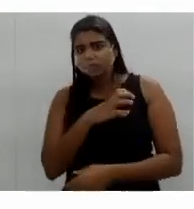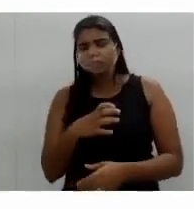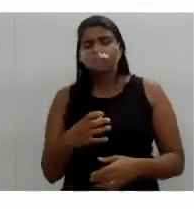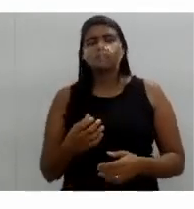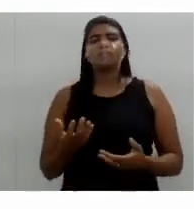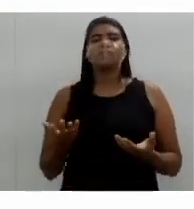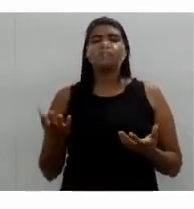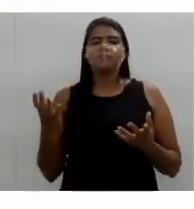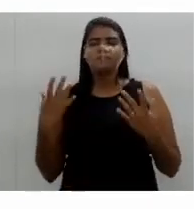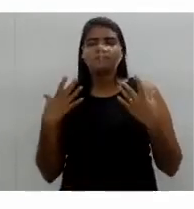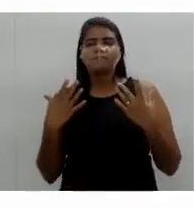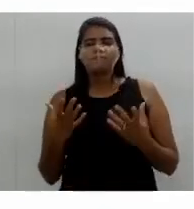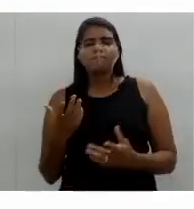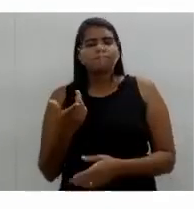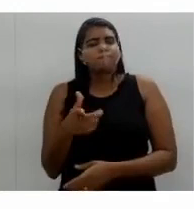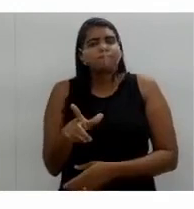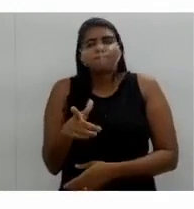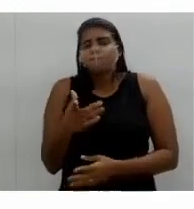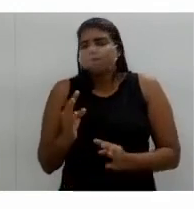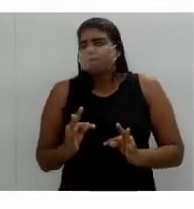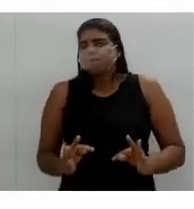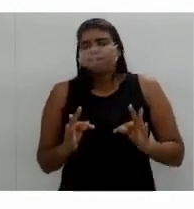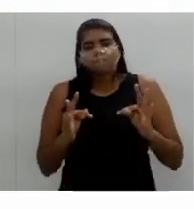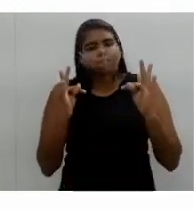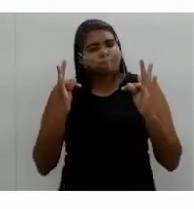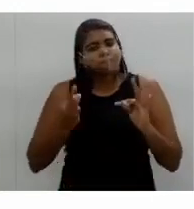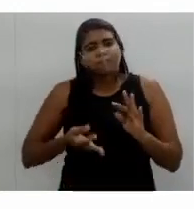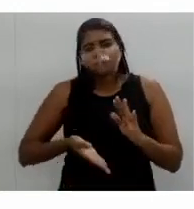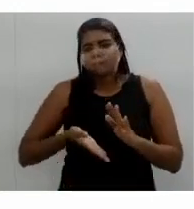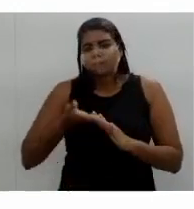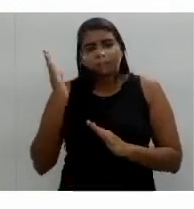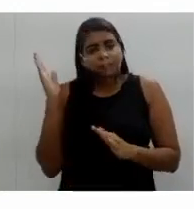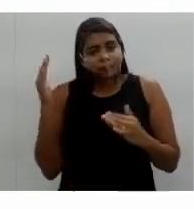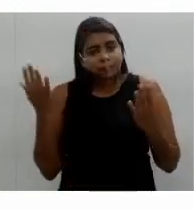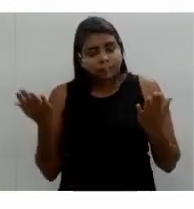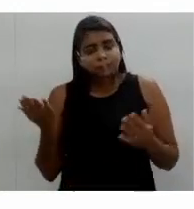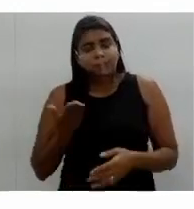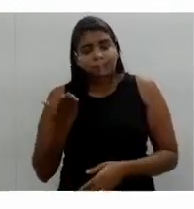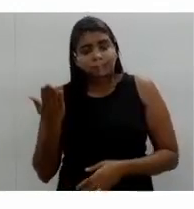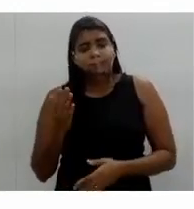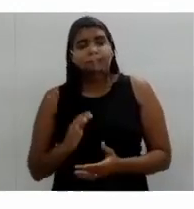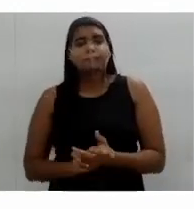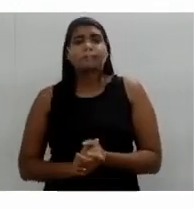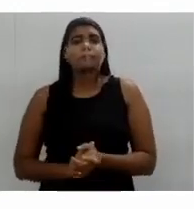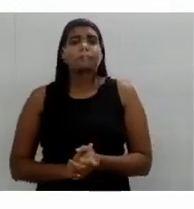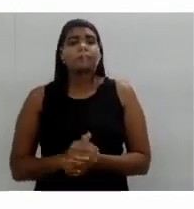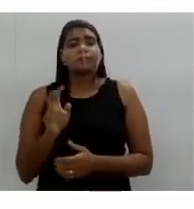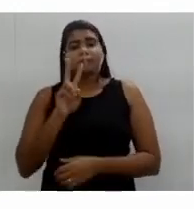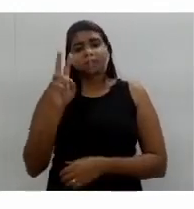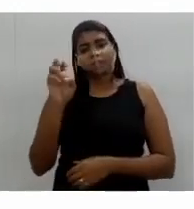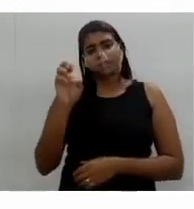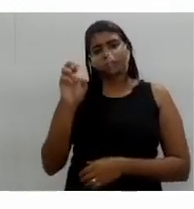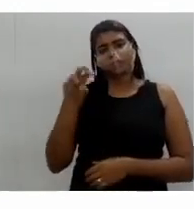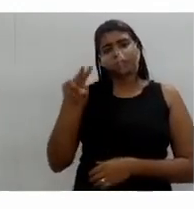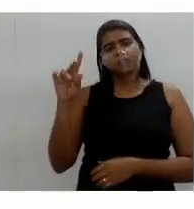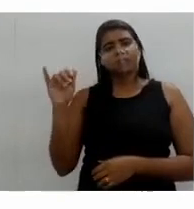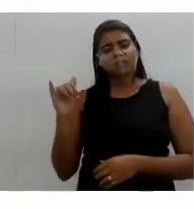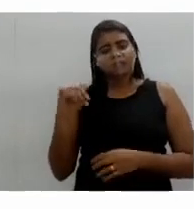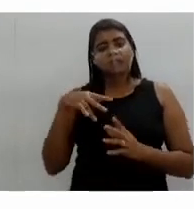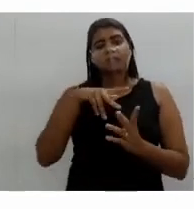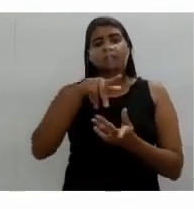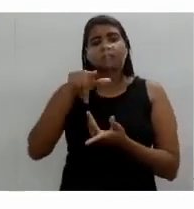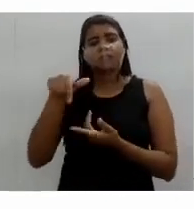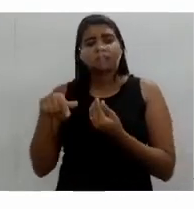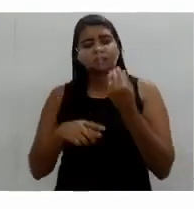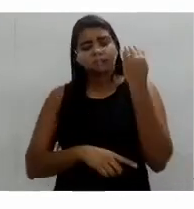quente e a gente não tem tecnologia para viajar para esse planeta até o momento, né? No planeta Vênus também temperatura